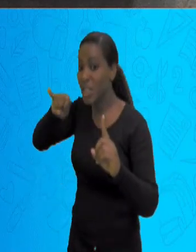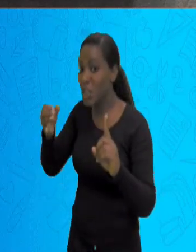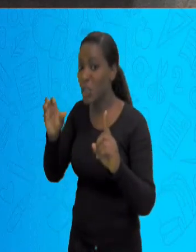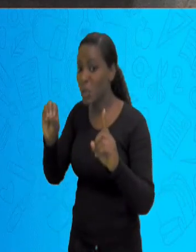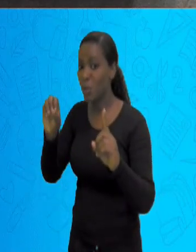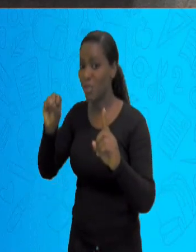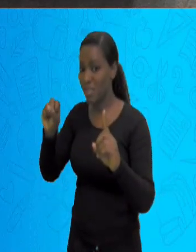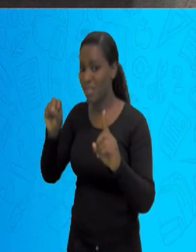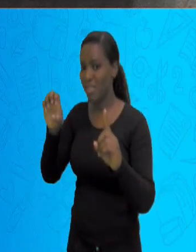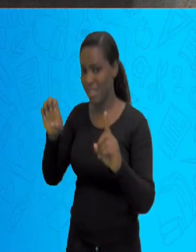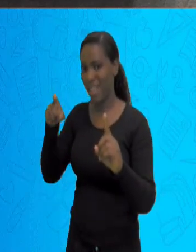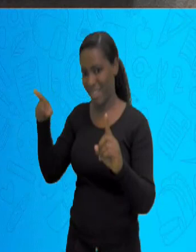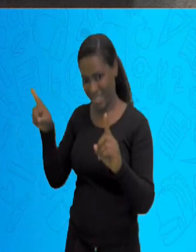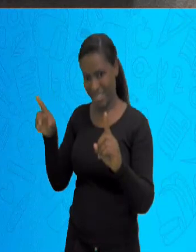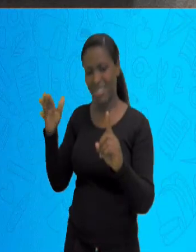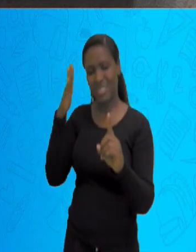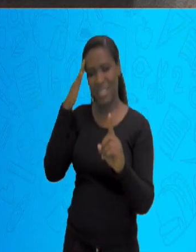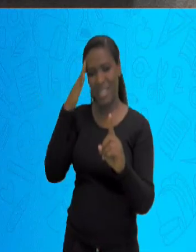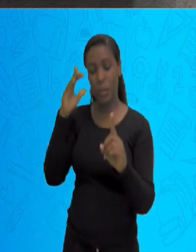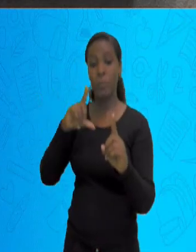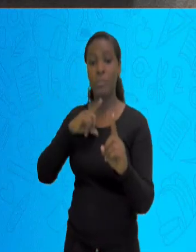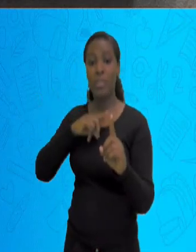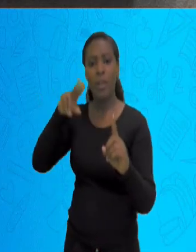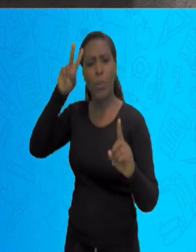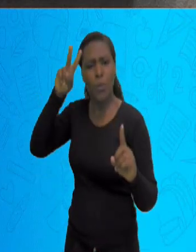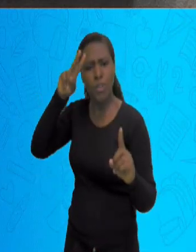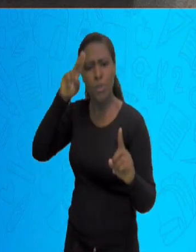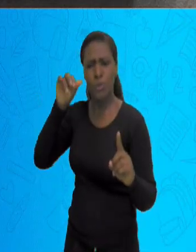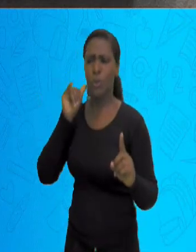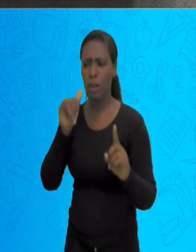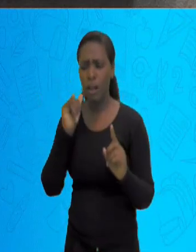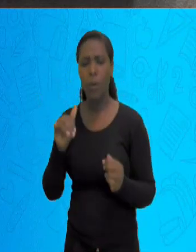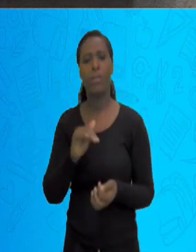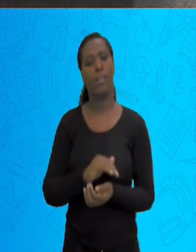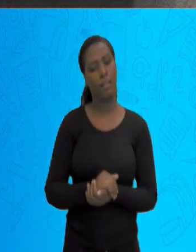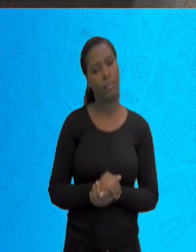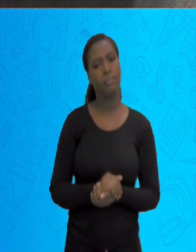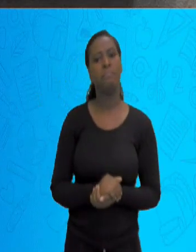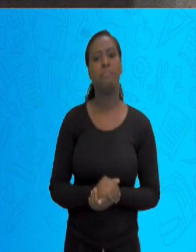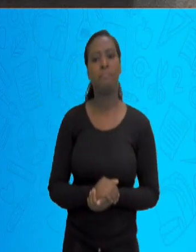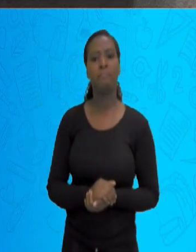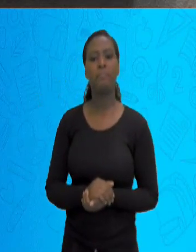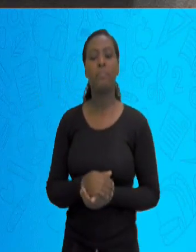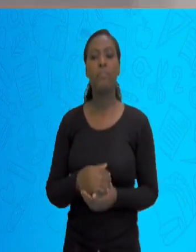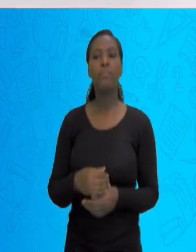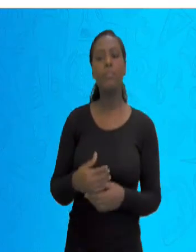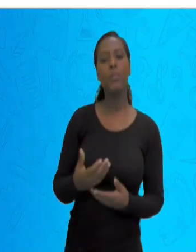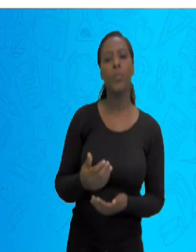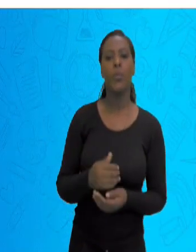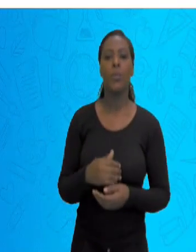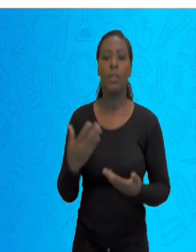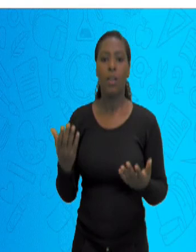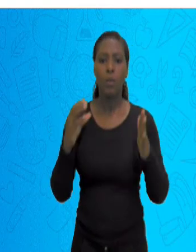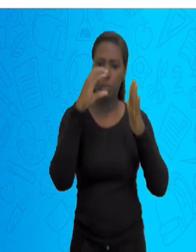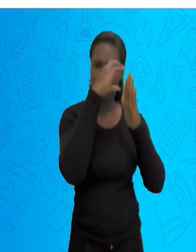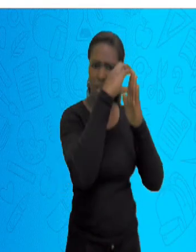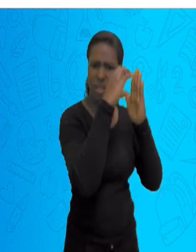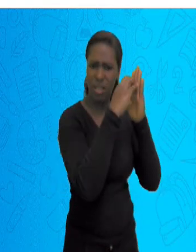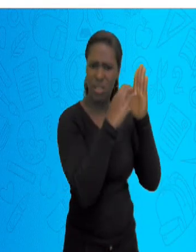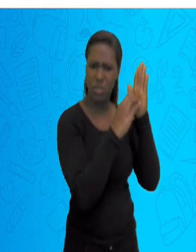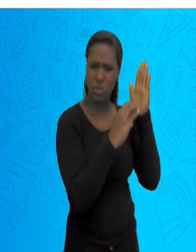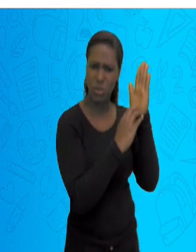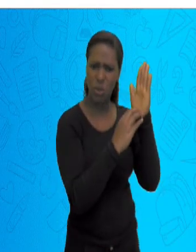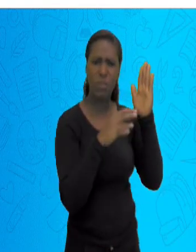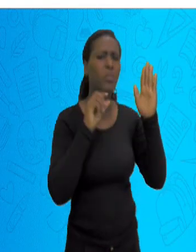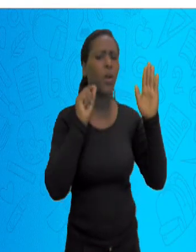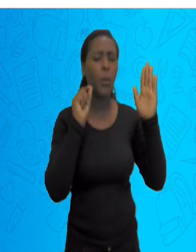sendo contada. Aquela que eu descrevi anteriormente. Então, vamos lá. Estrofes. Vamos identificar? Eu